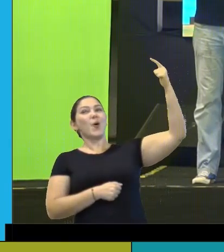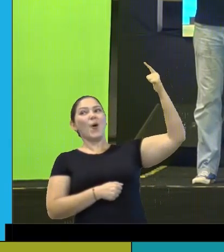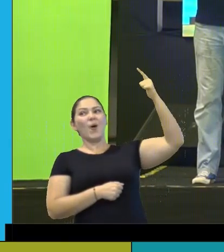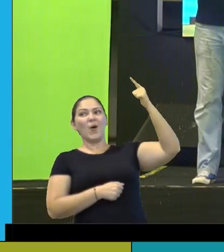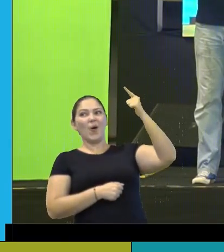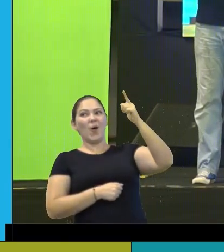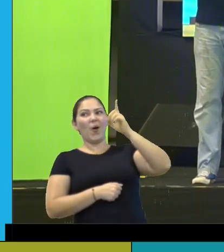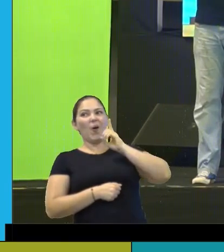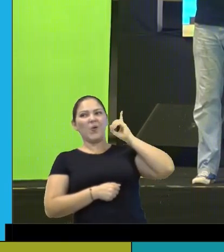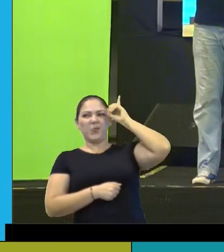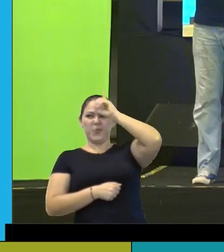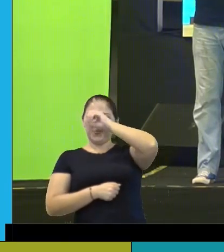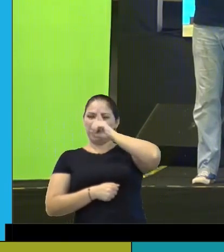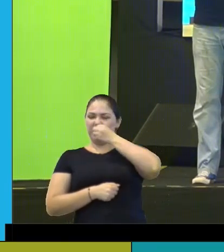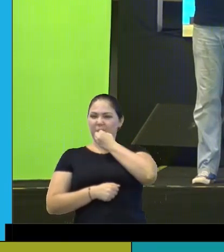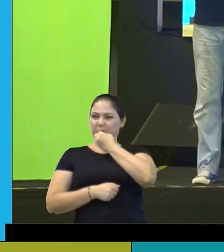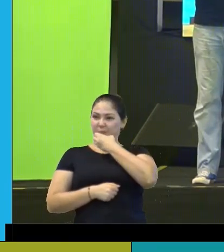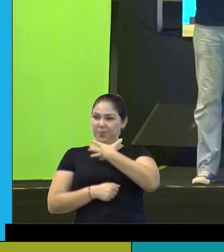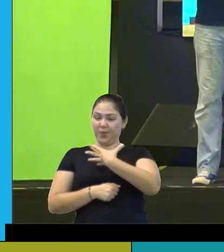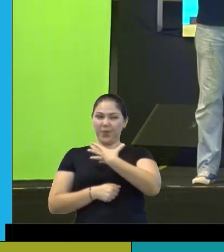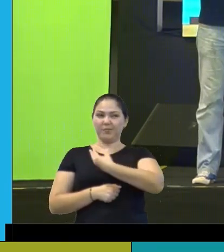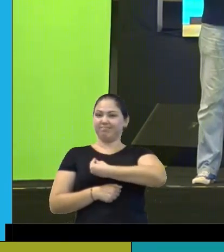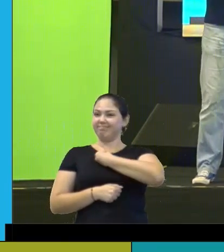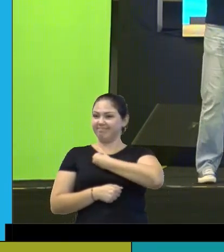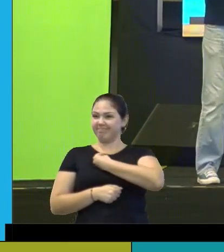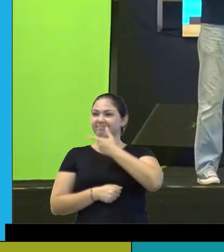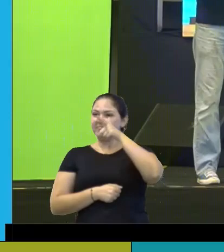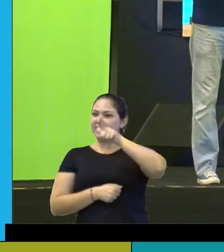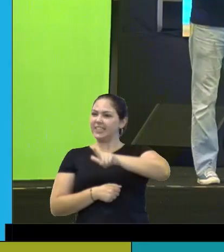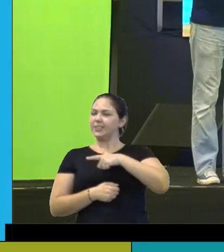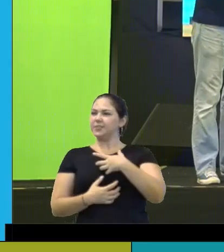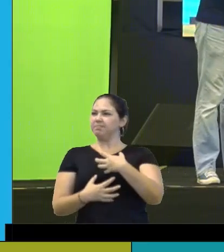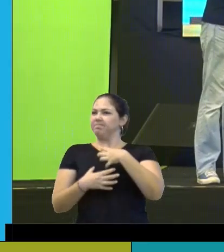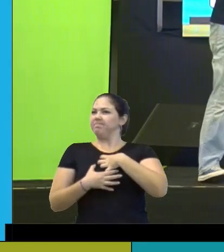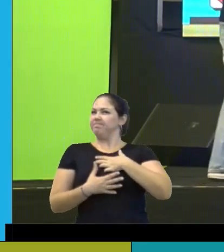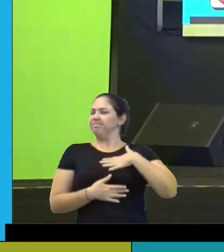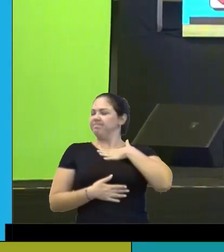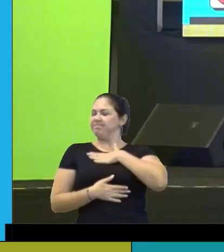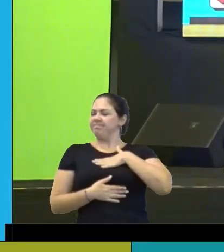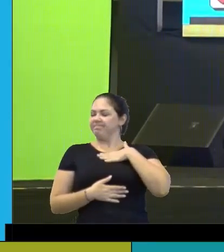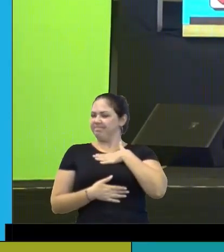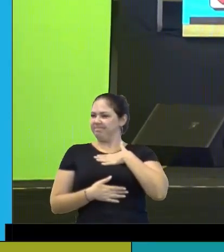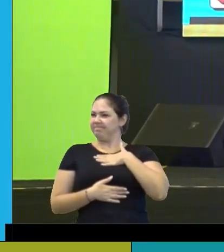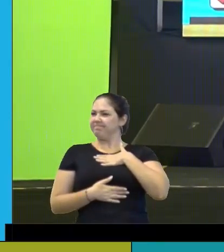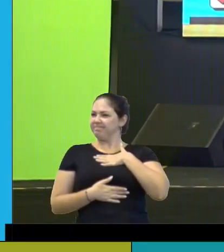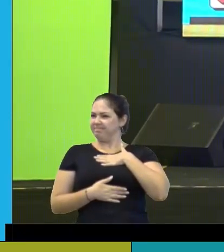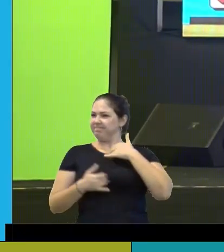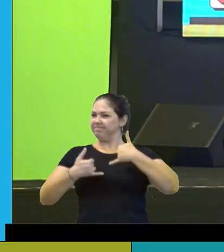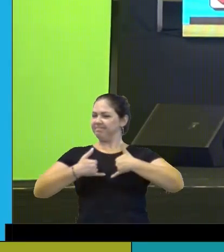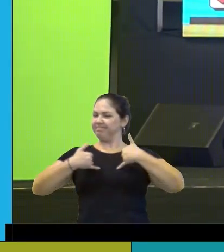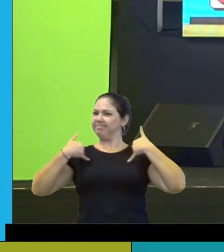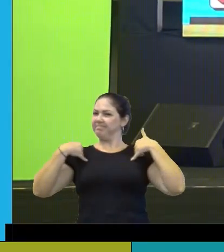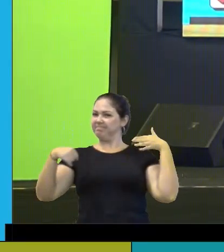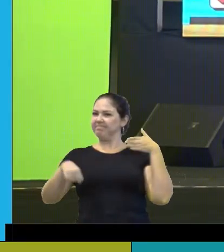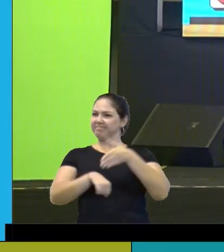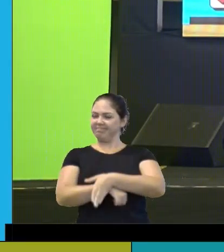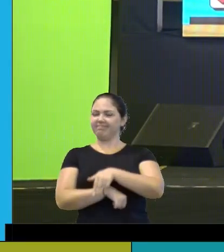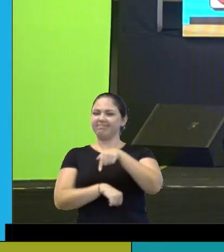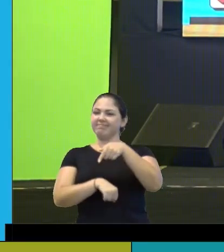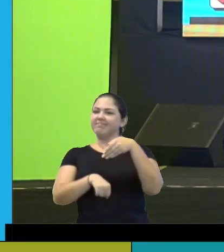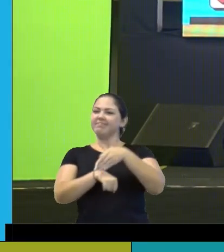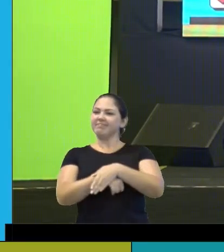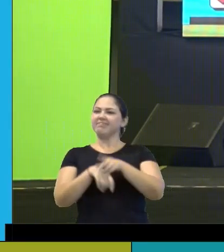domingo. É muito bom estar aqui novamente, é sempre um grande prazer, uma enorme alegria, uma satisfação inenarrável poder participar